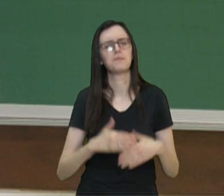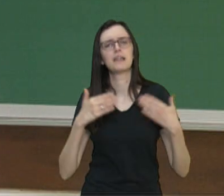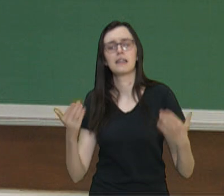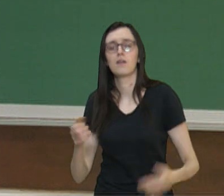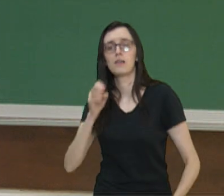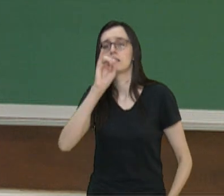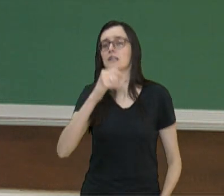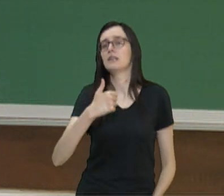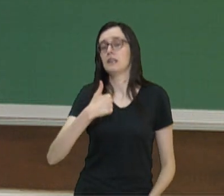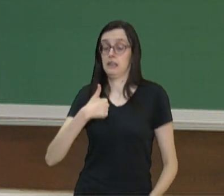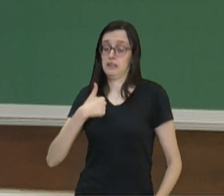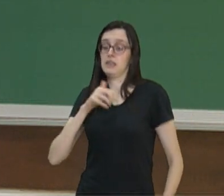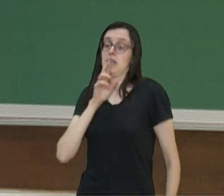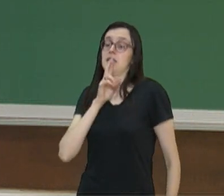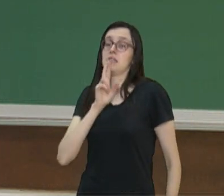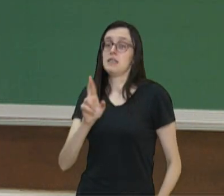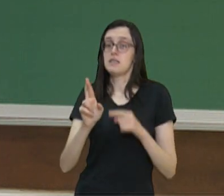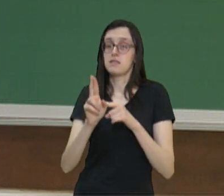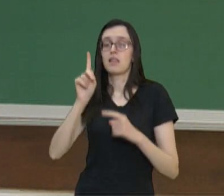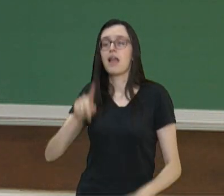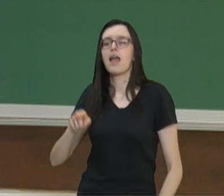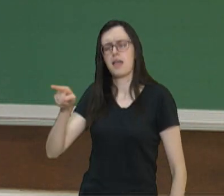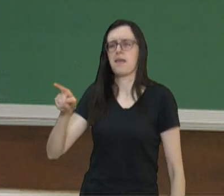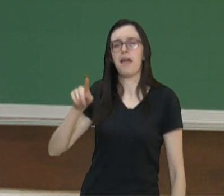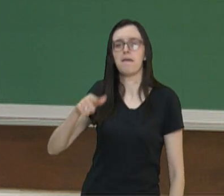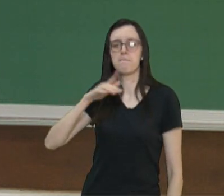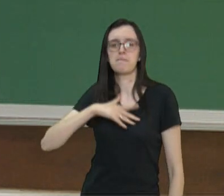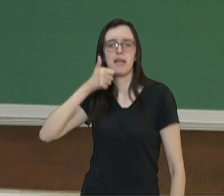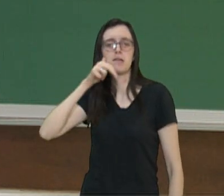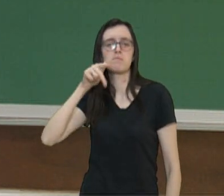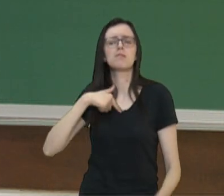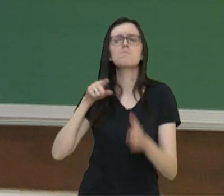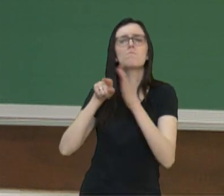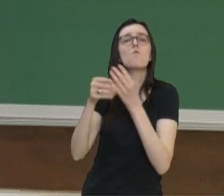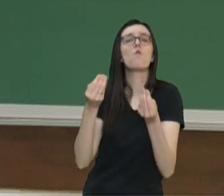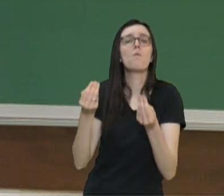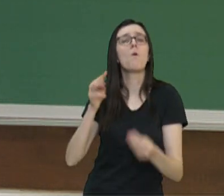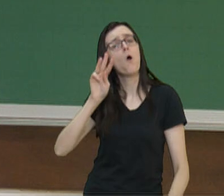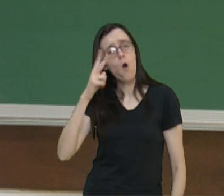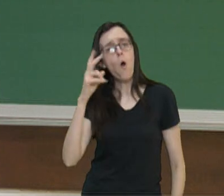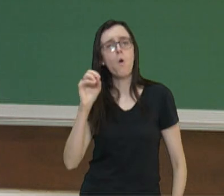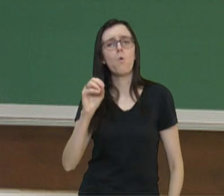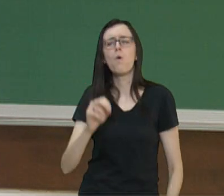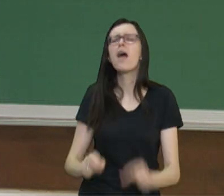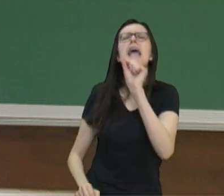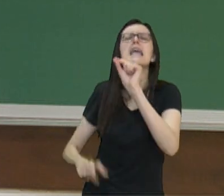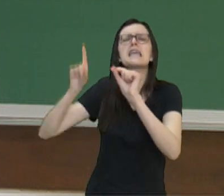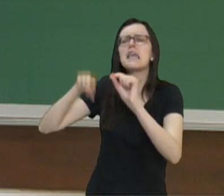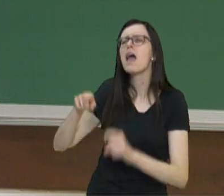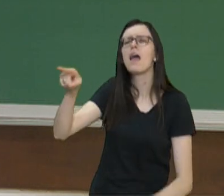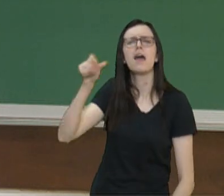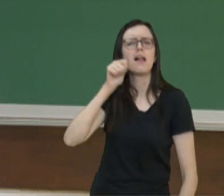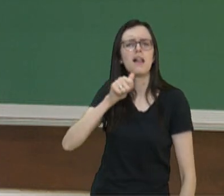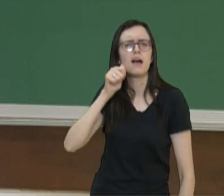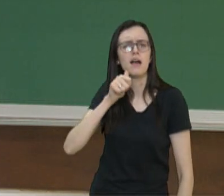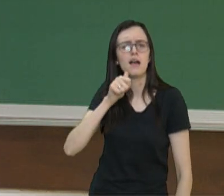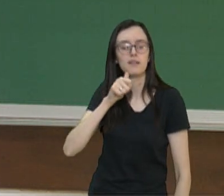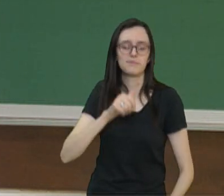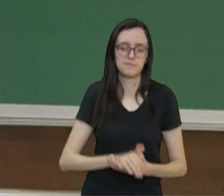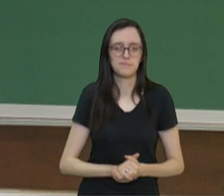Então, se eu pergunto, se a minha resposta ela é minha irmã, eu só posso perguntar who? Who is she? Quem é ela? E